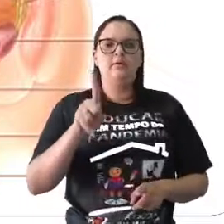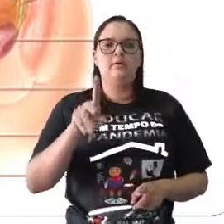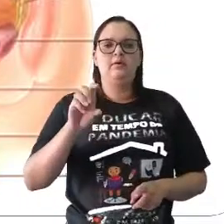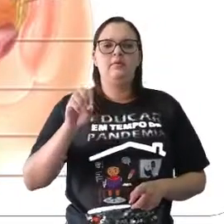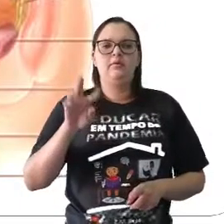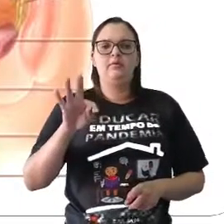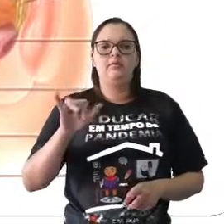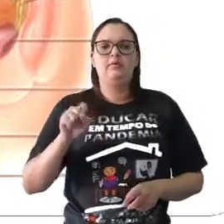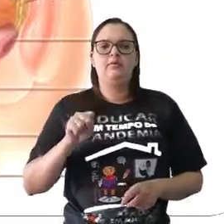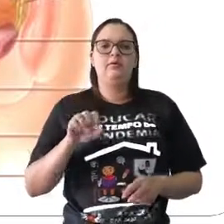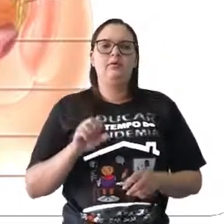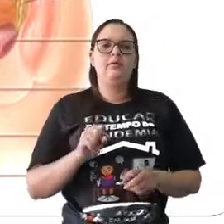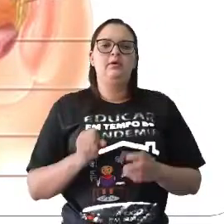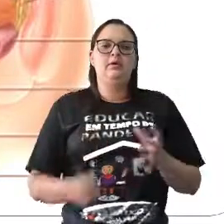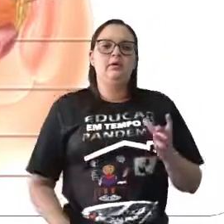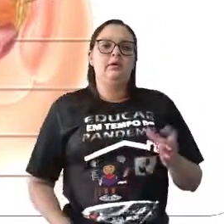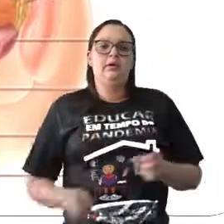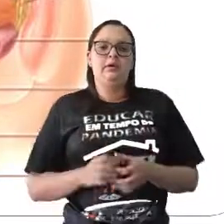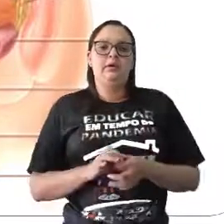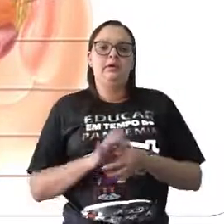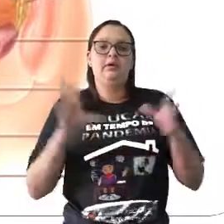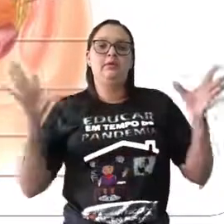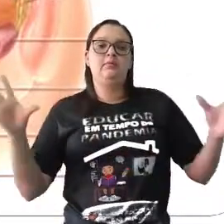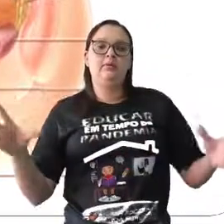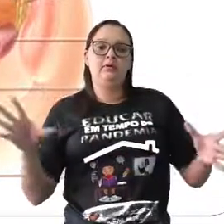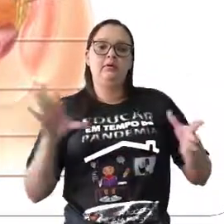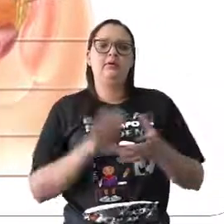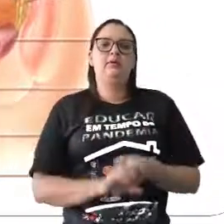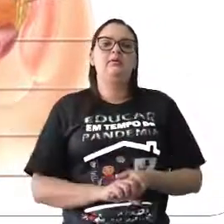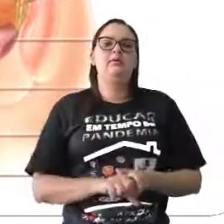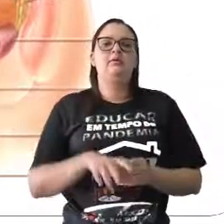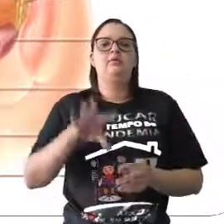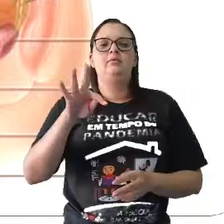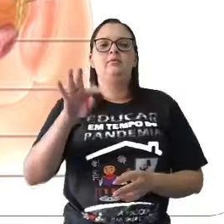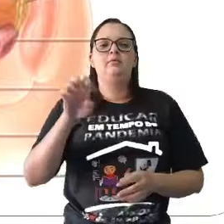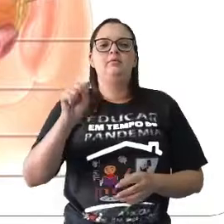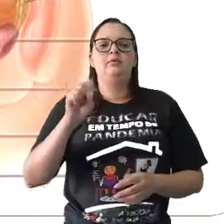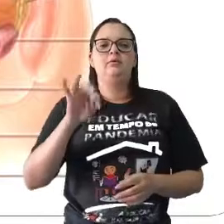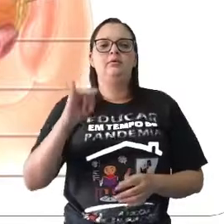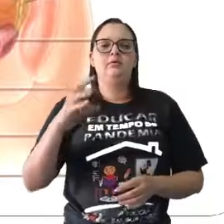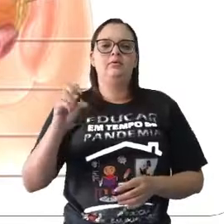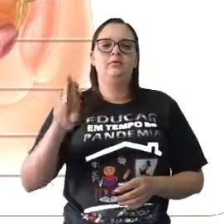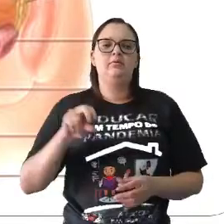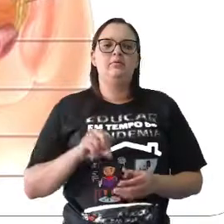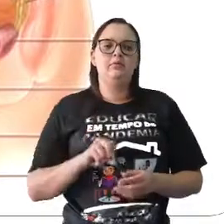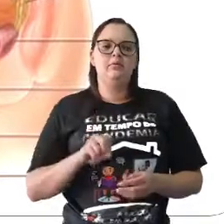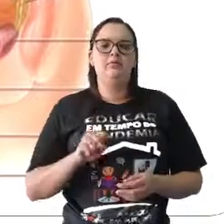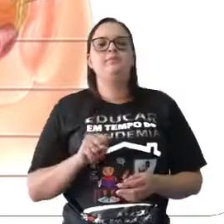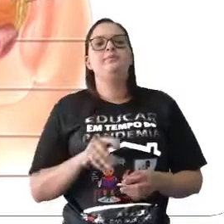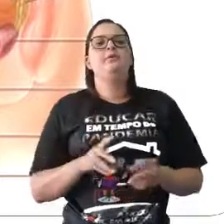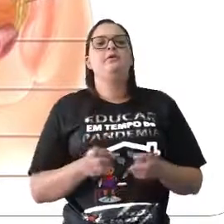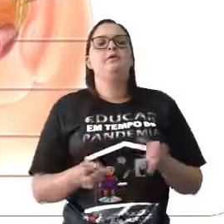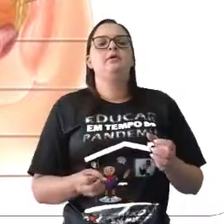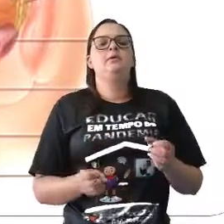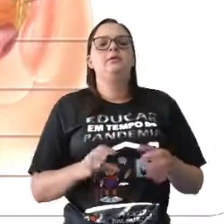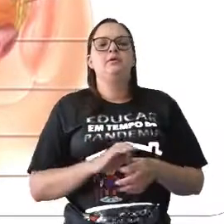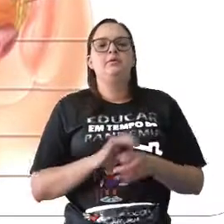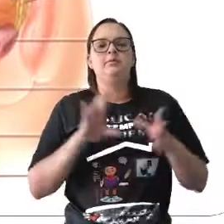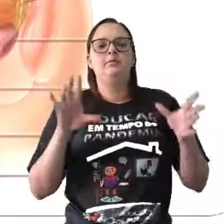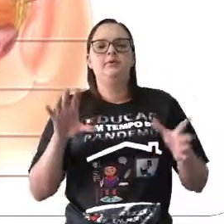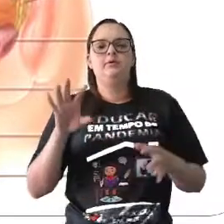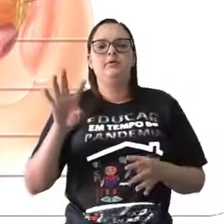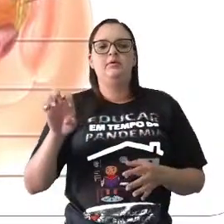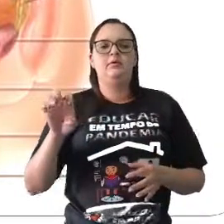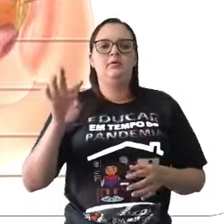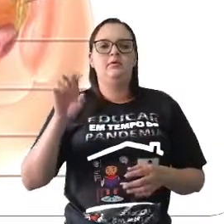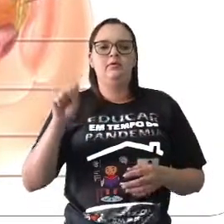a testosterona, que consequentemente vai estimular a produção dos espermatozoides, tá certo? Lembrando que nas meninas, os ovócitos, que